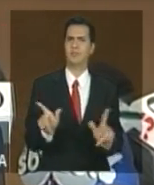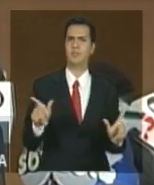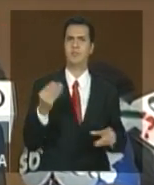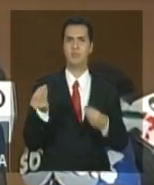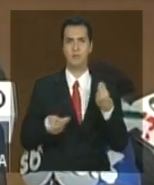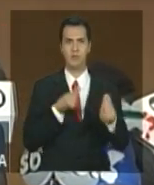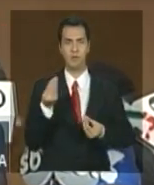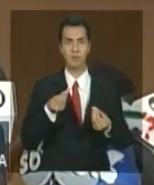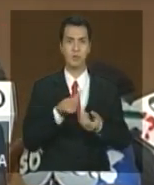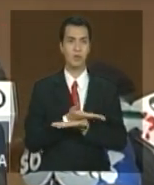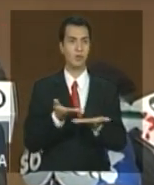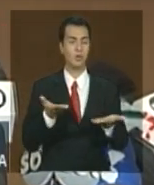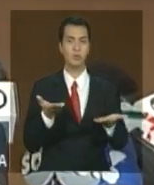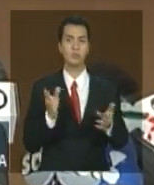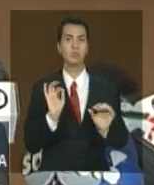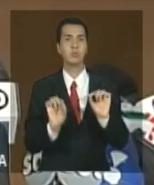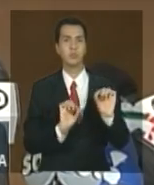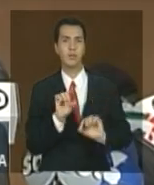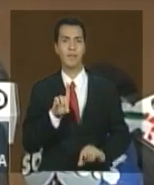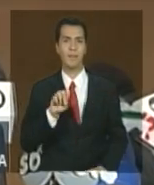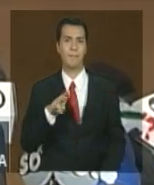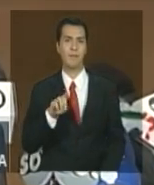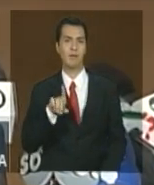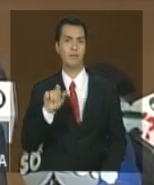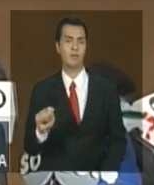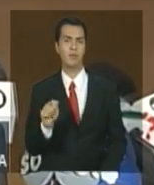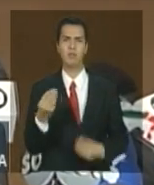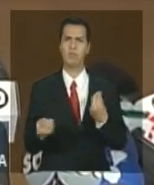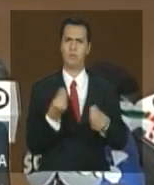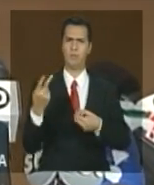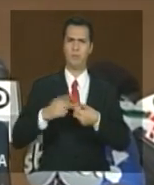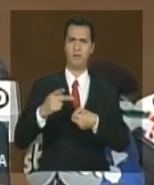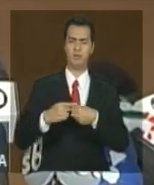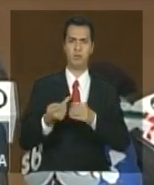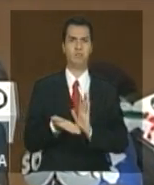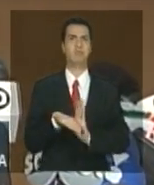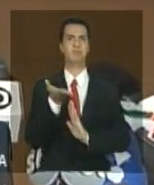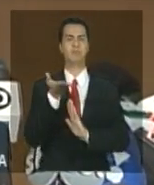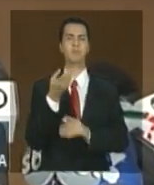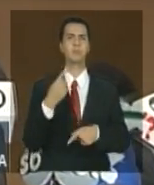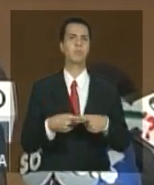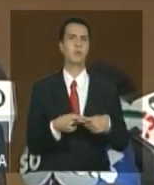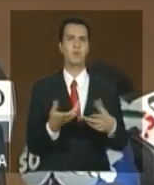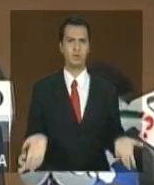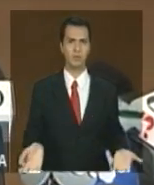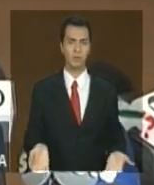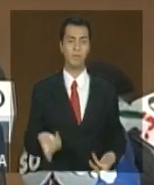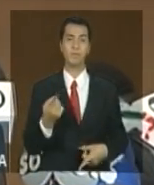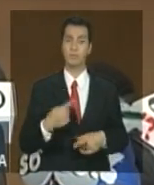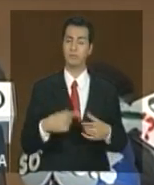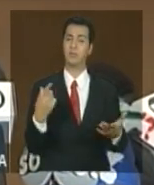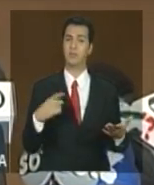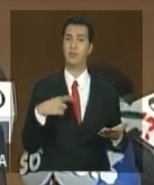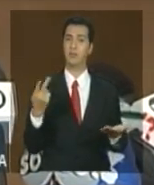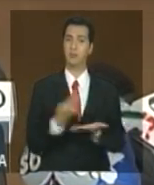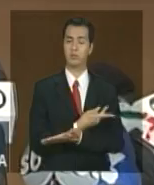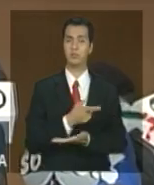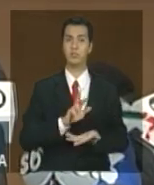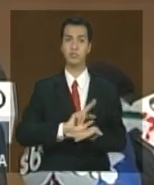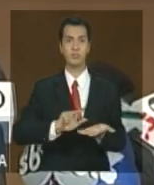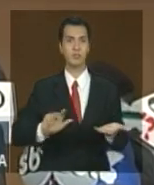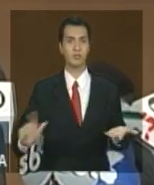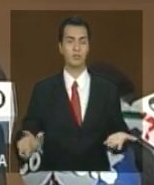de restrição da demanda o preço do petróleo suba. Por que isso? São outros fatores. Você pode